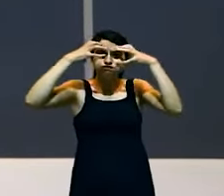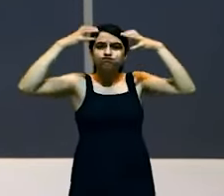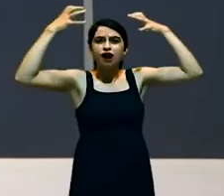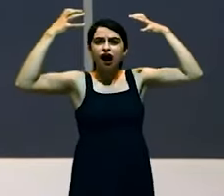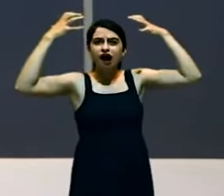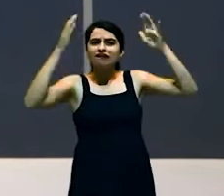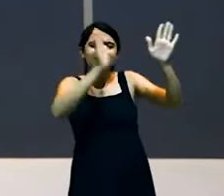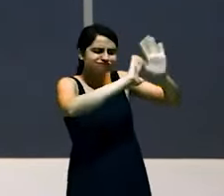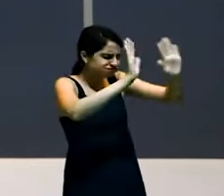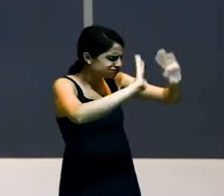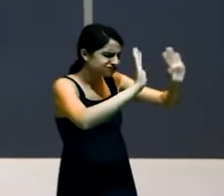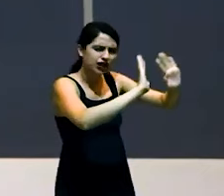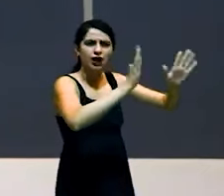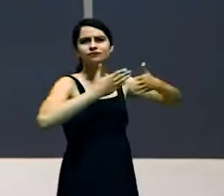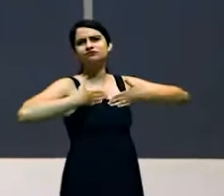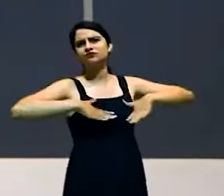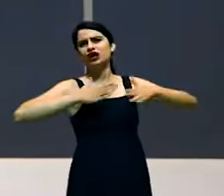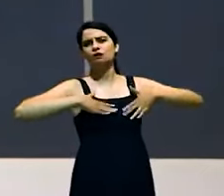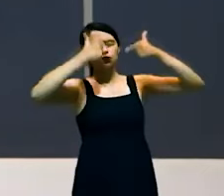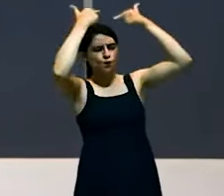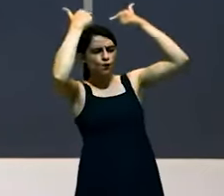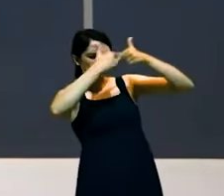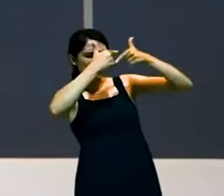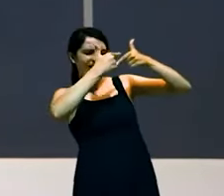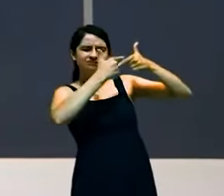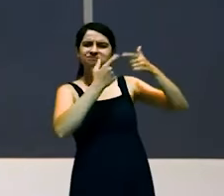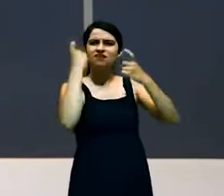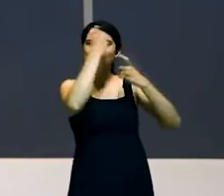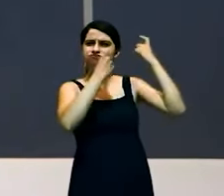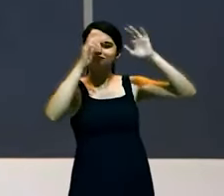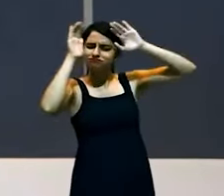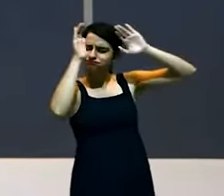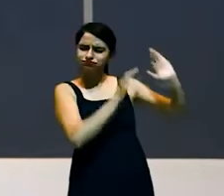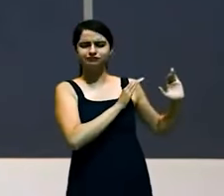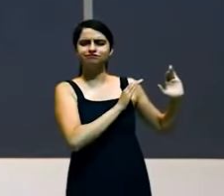de afazeres. Tira essa pressão da sua vida,